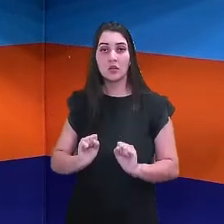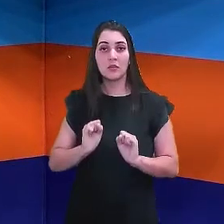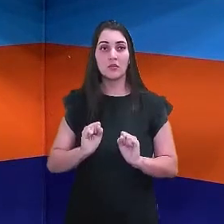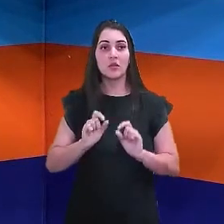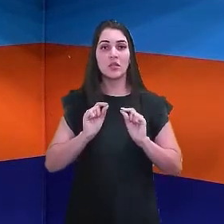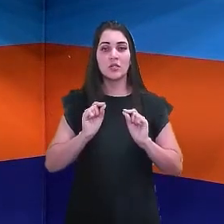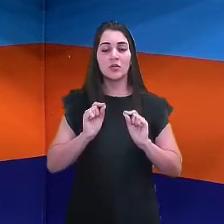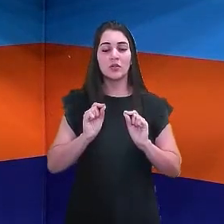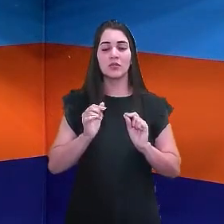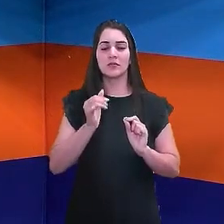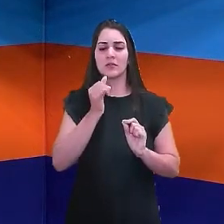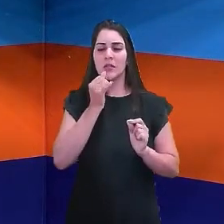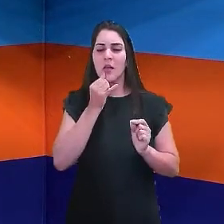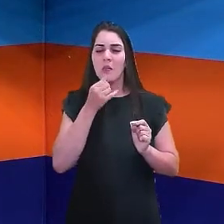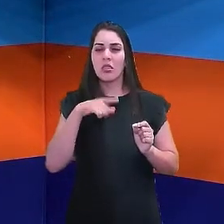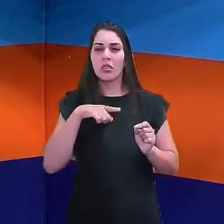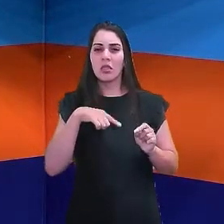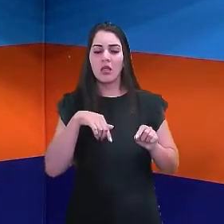balizar, ou seja,